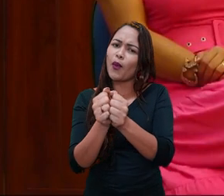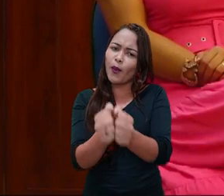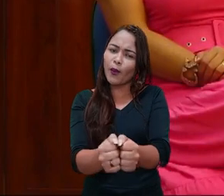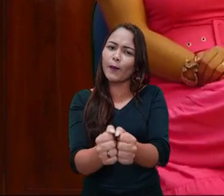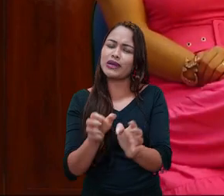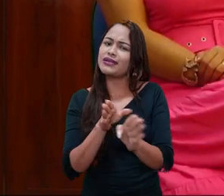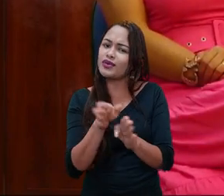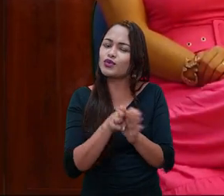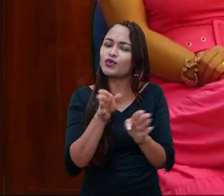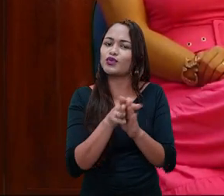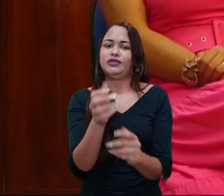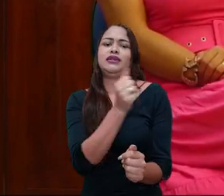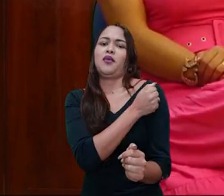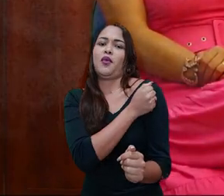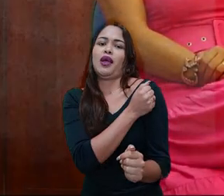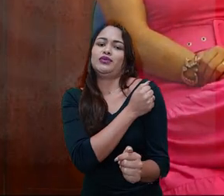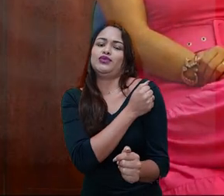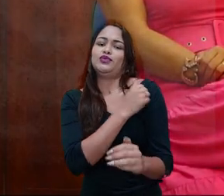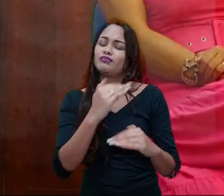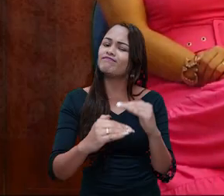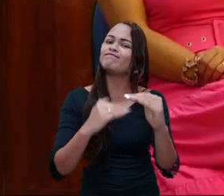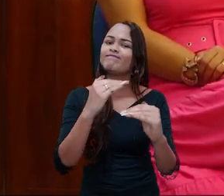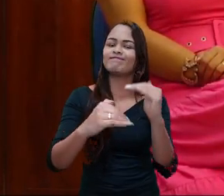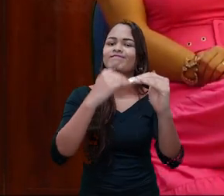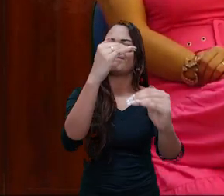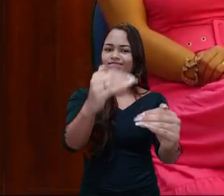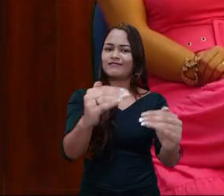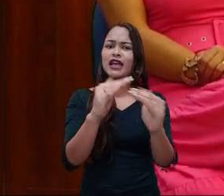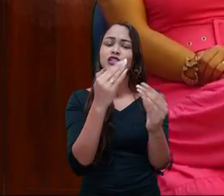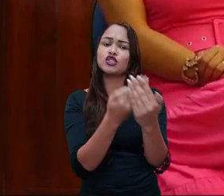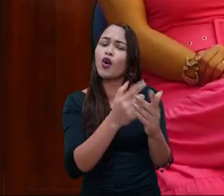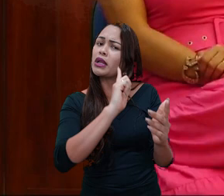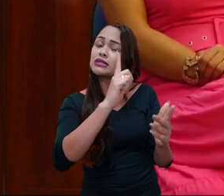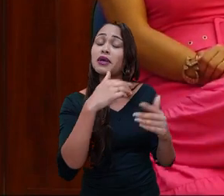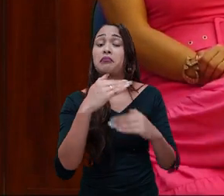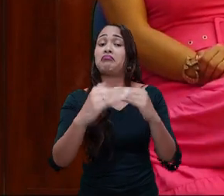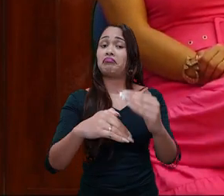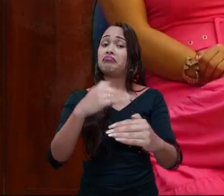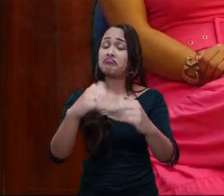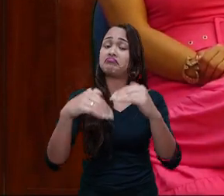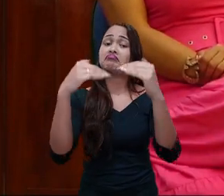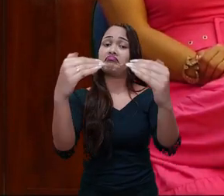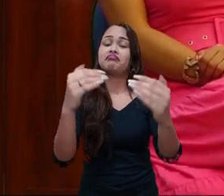esse direcionamento não só, mas vai além dos muros da escola, com seus alunos.